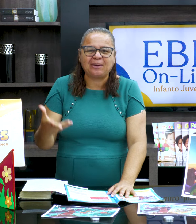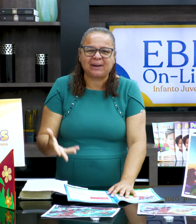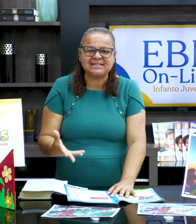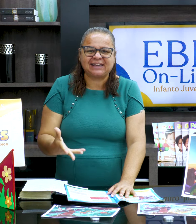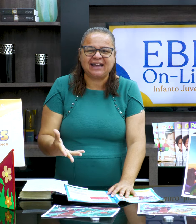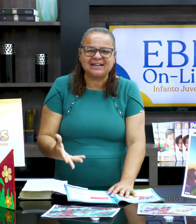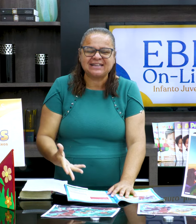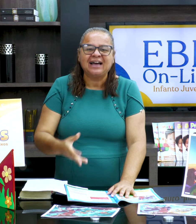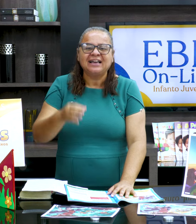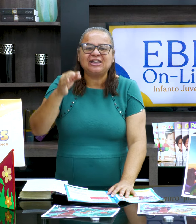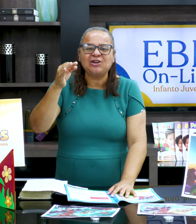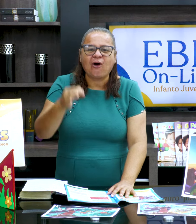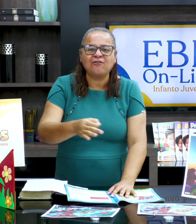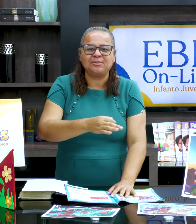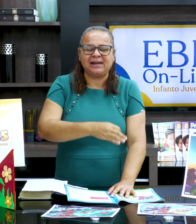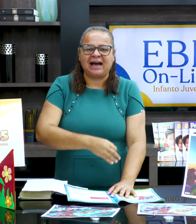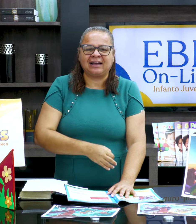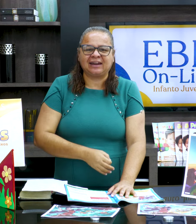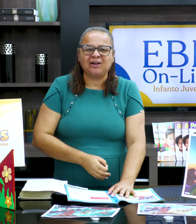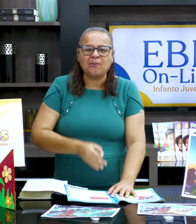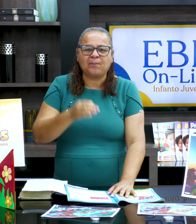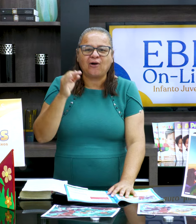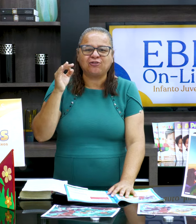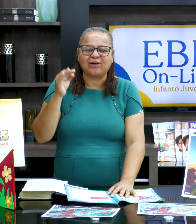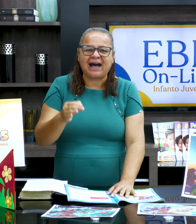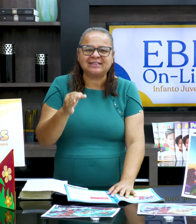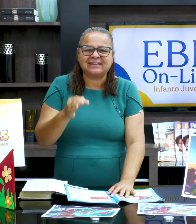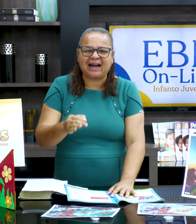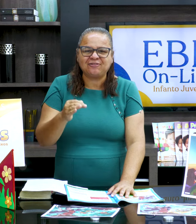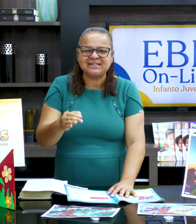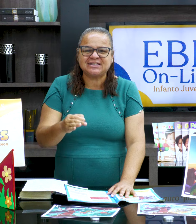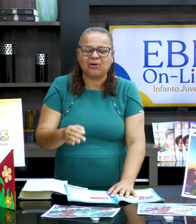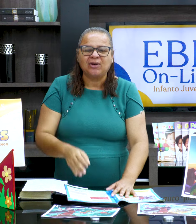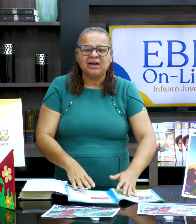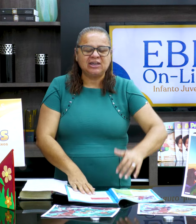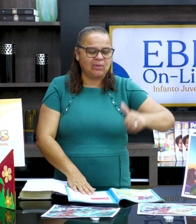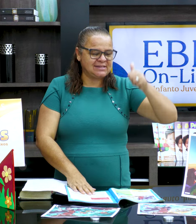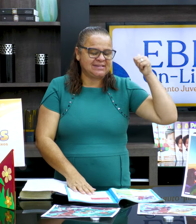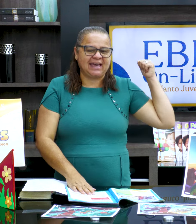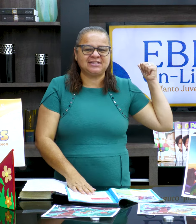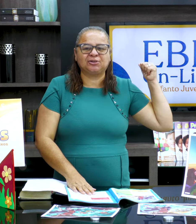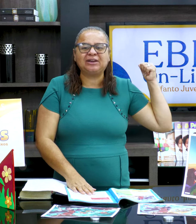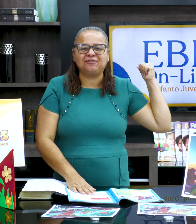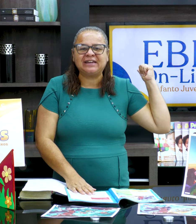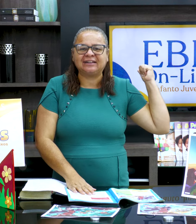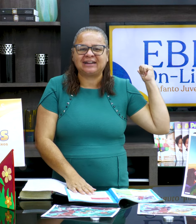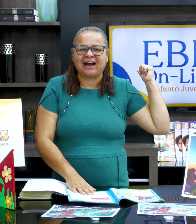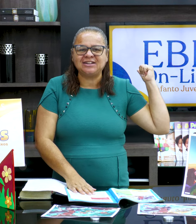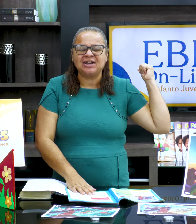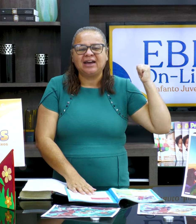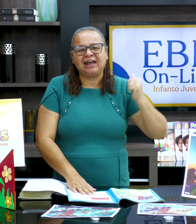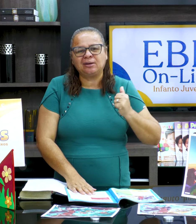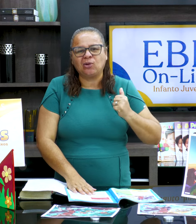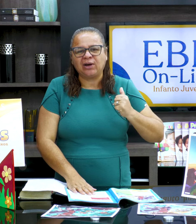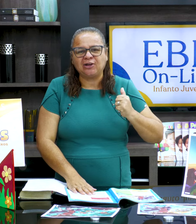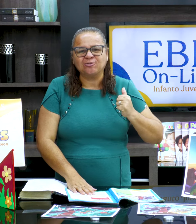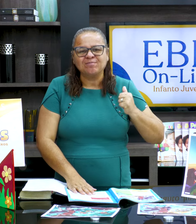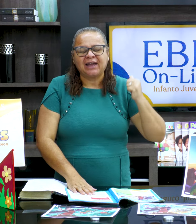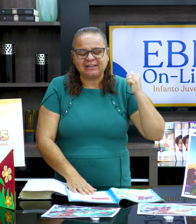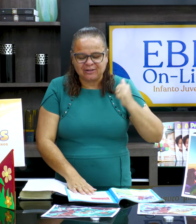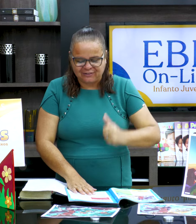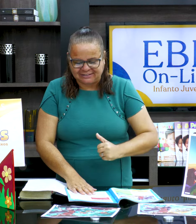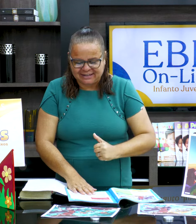Então fala pras crianças que houve milagre o povo atravessou e o exército que vha atrás ele